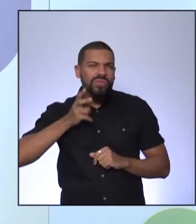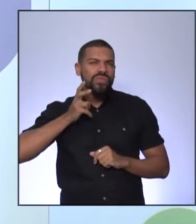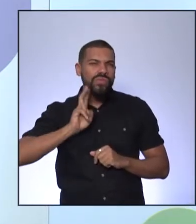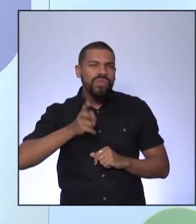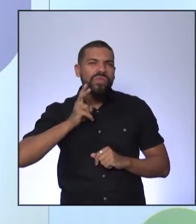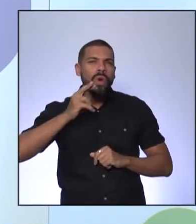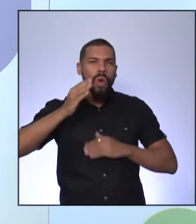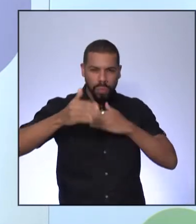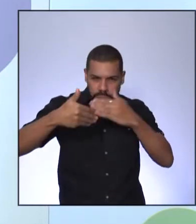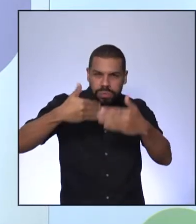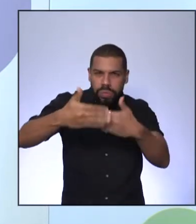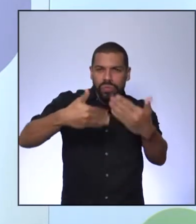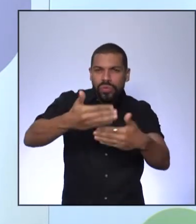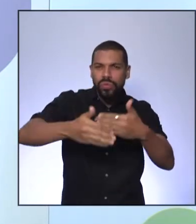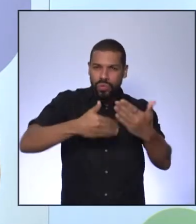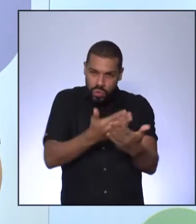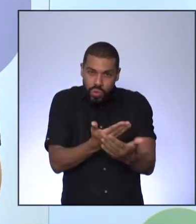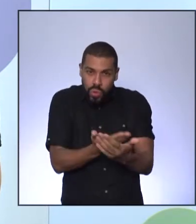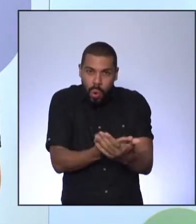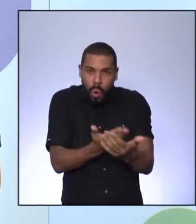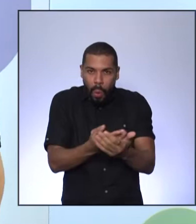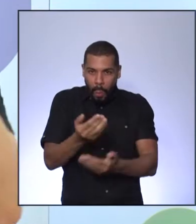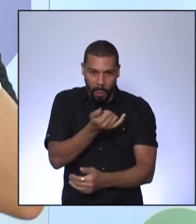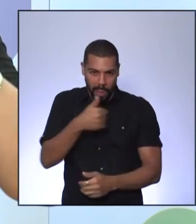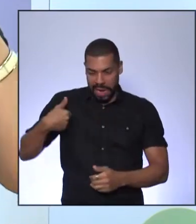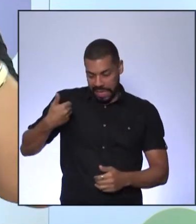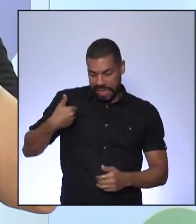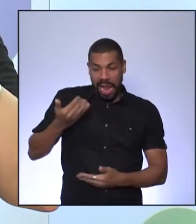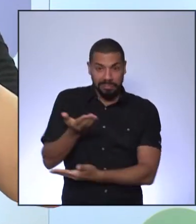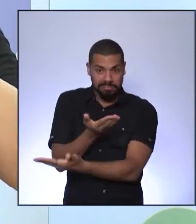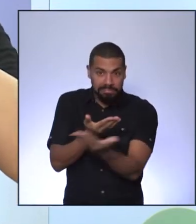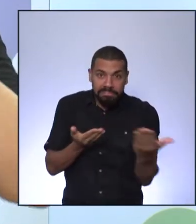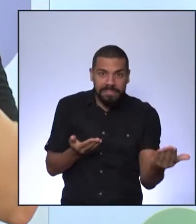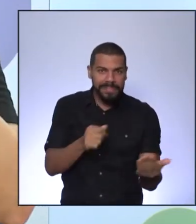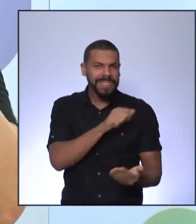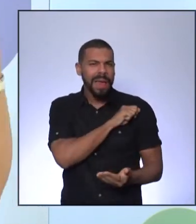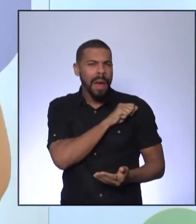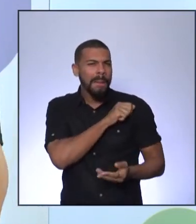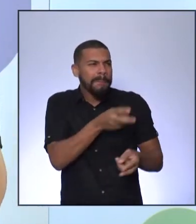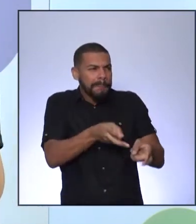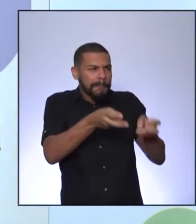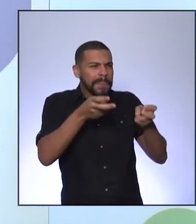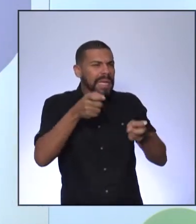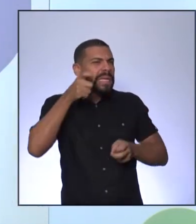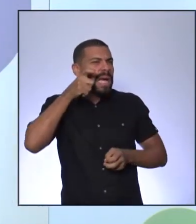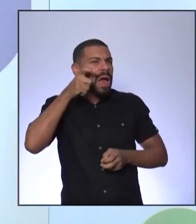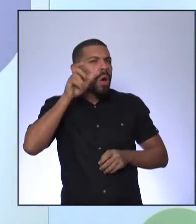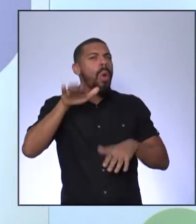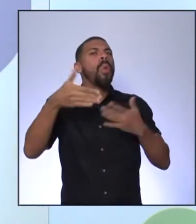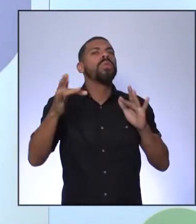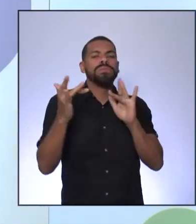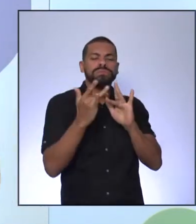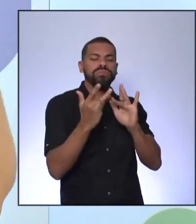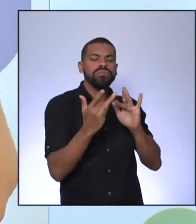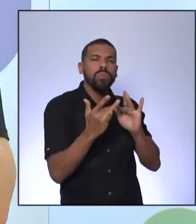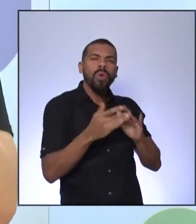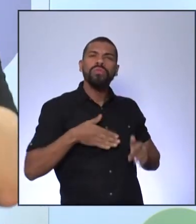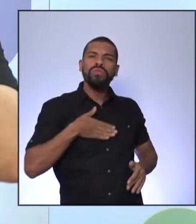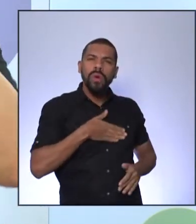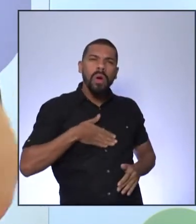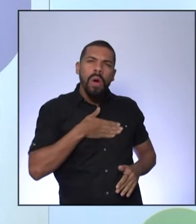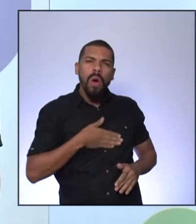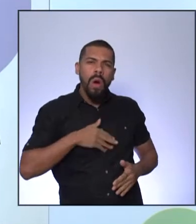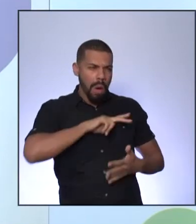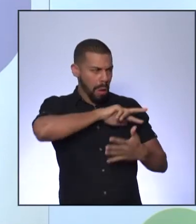dos estudos, principalmente na idade de vocês, é interessante perceber as afinidades que vocês têm